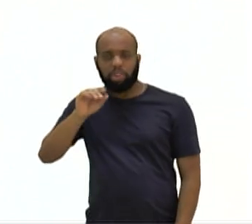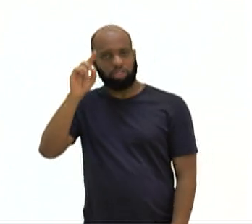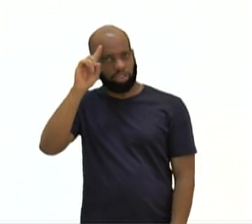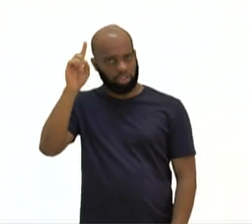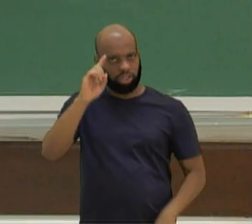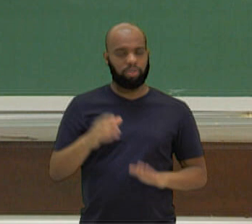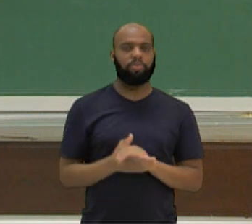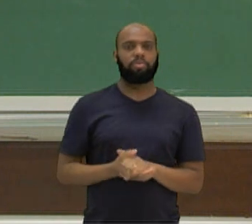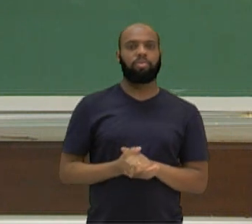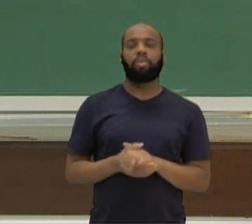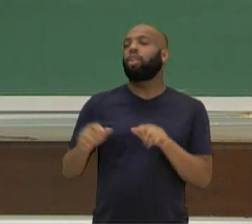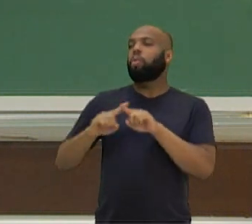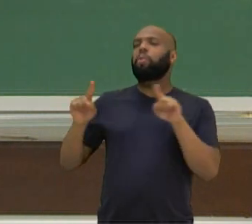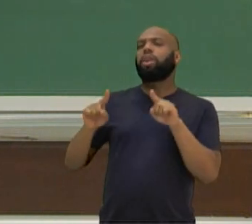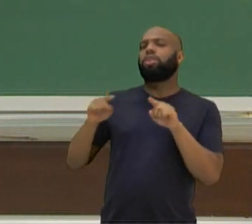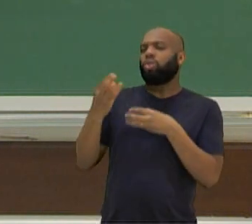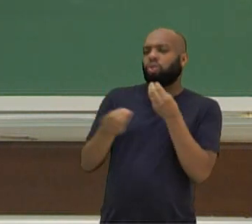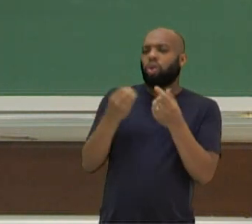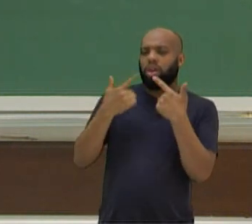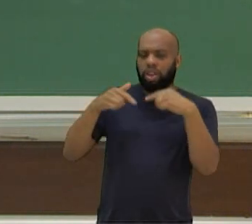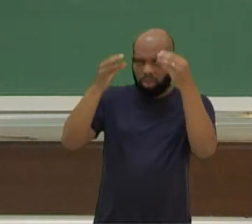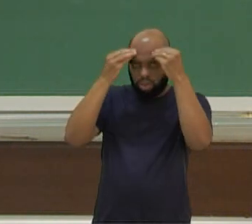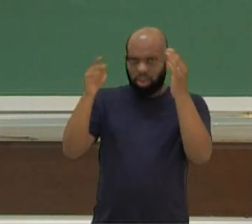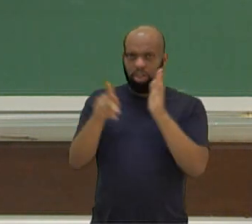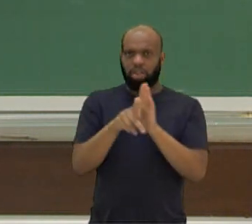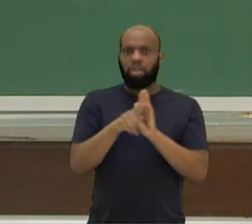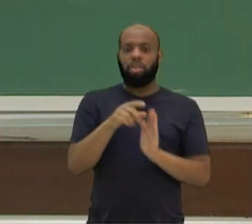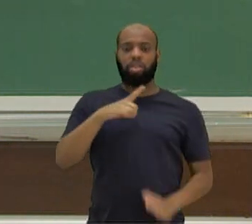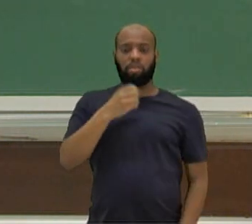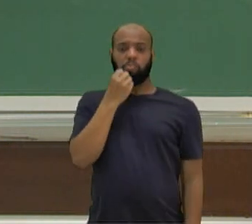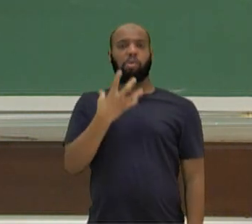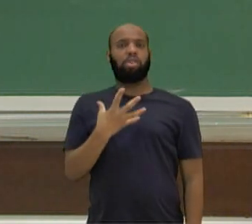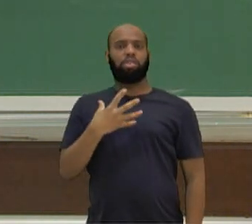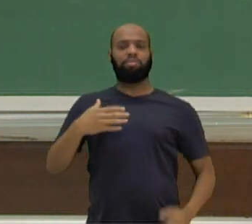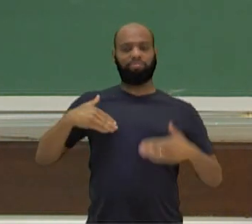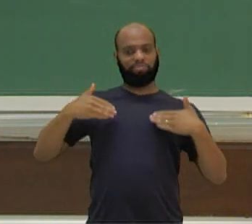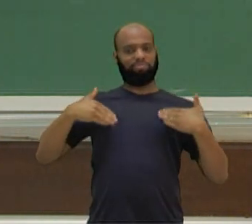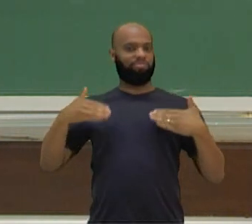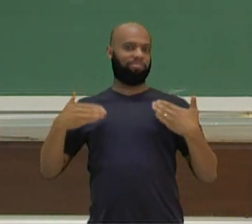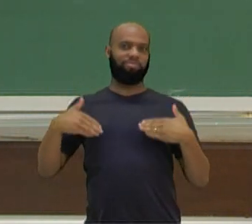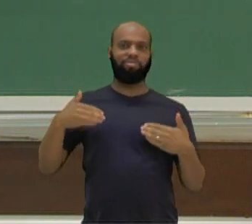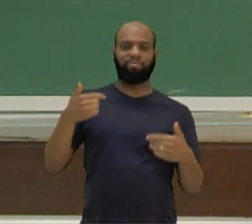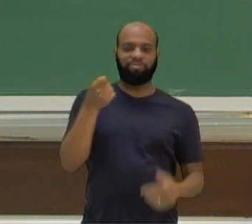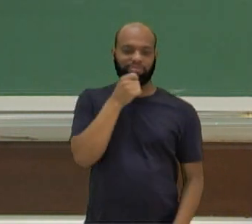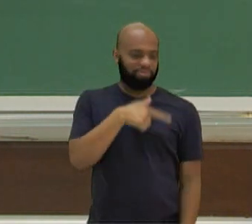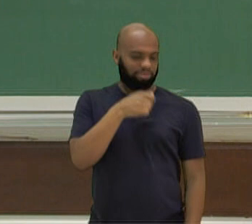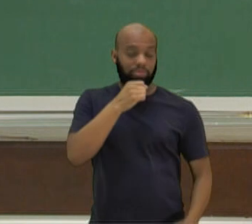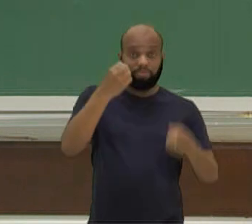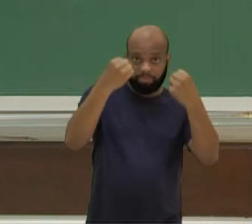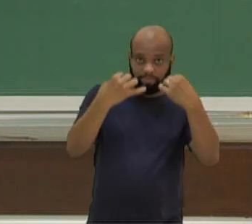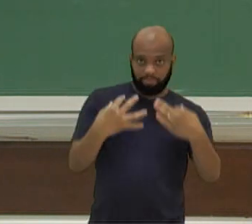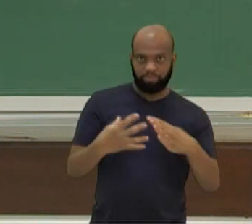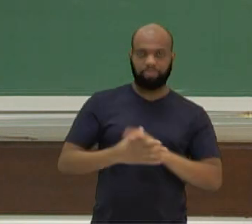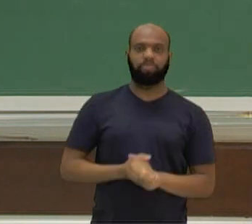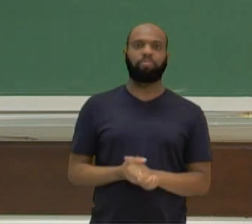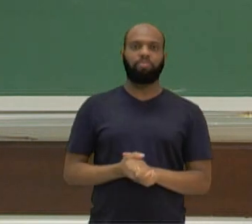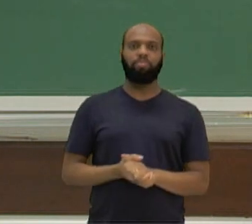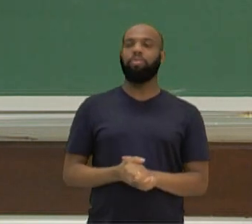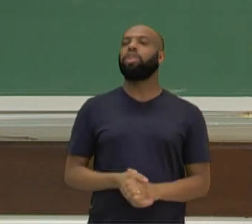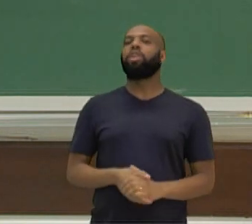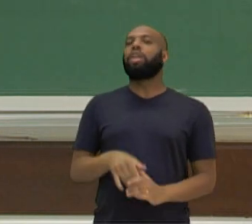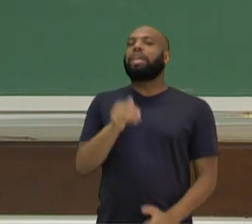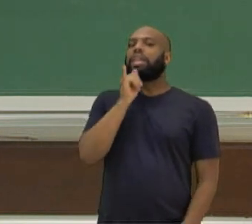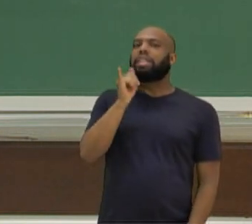dia. A questão da linguagem bem-humorada, pessoal, quero explicar uma coisa a vocês. Linguagem bem-humorada não é só